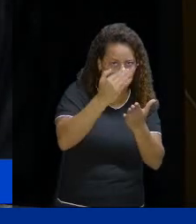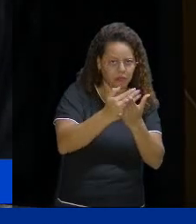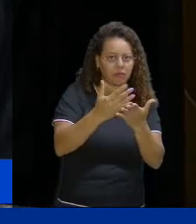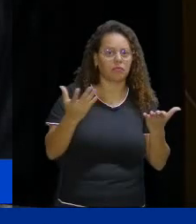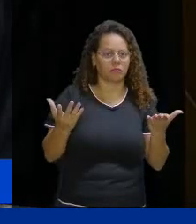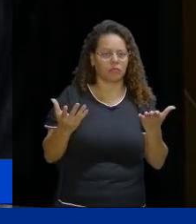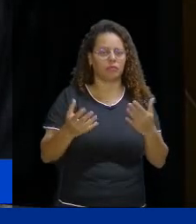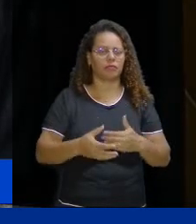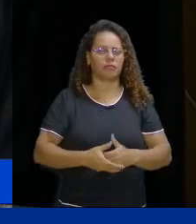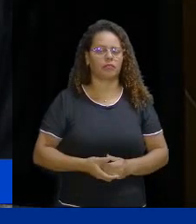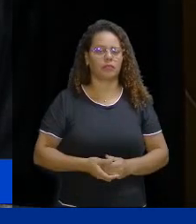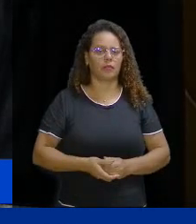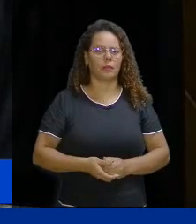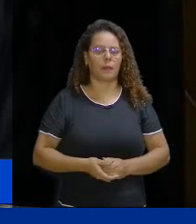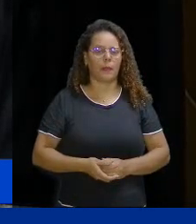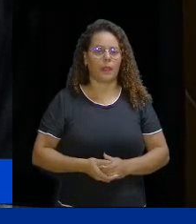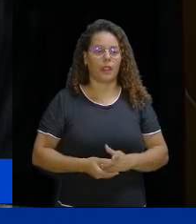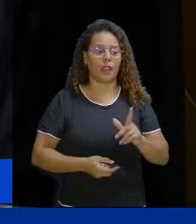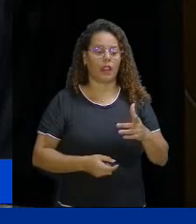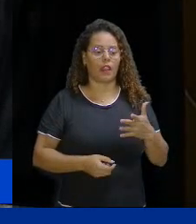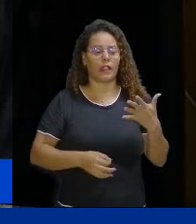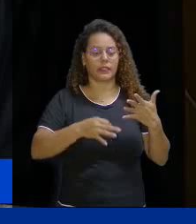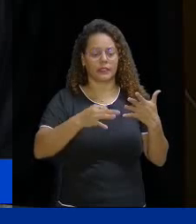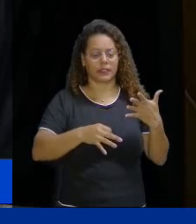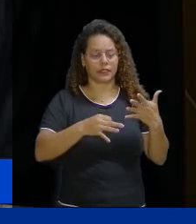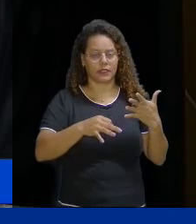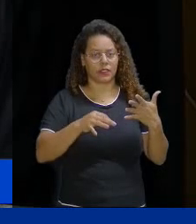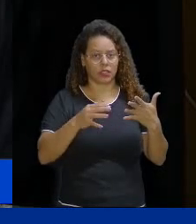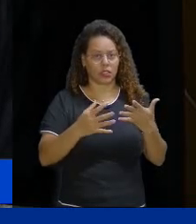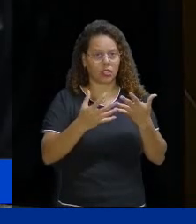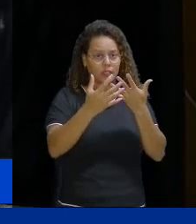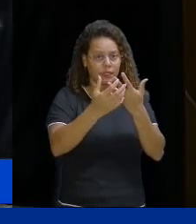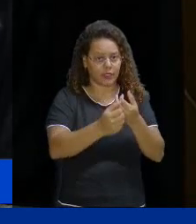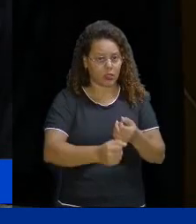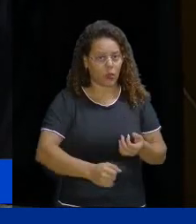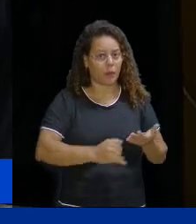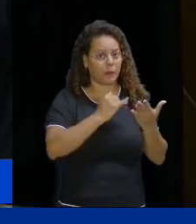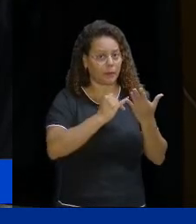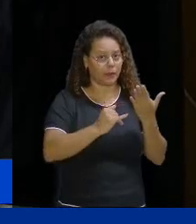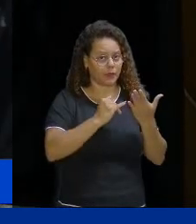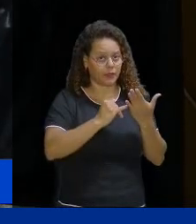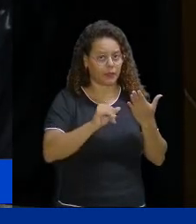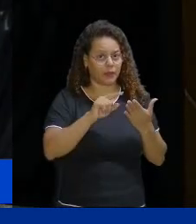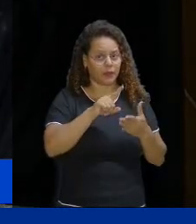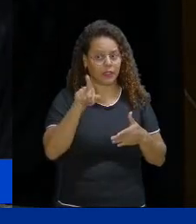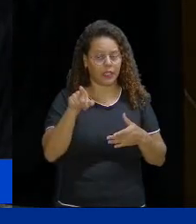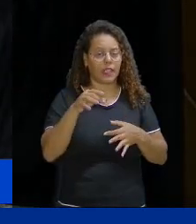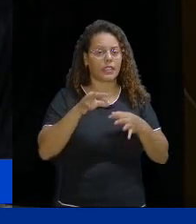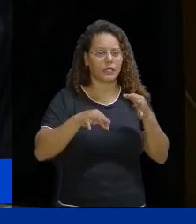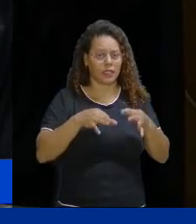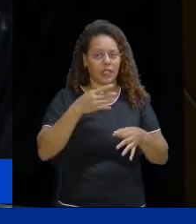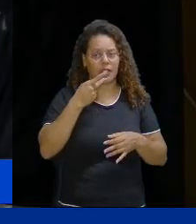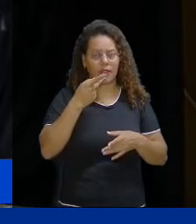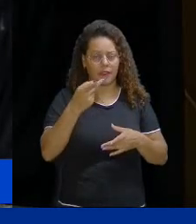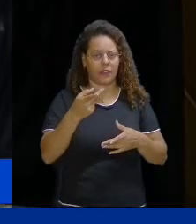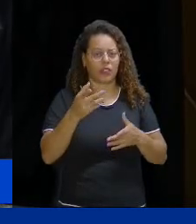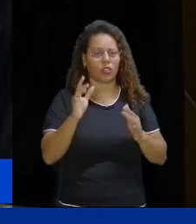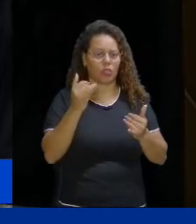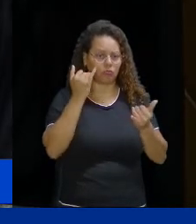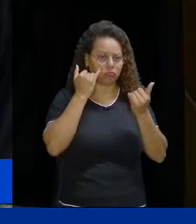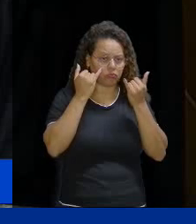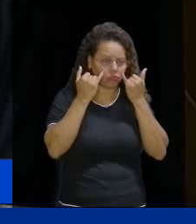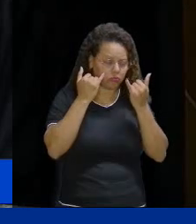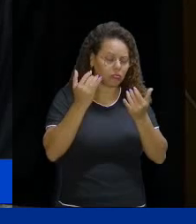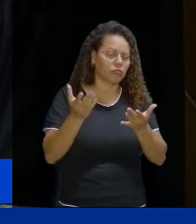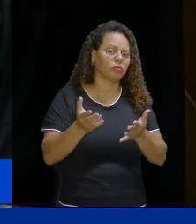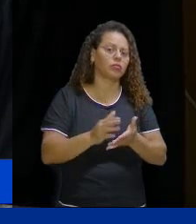Em contrapartida, a decisão acolheu parcialmente o pedido. O juiz está ainda prestando informações, dizendo que ele colheu